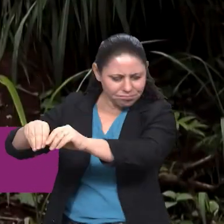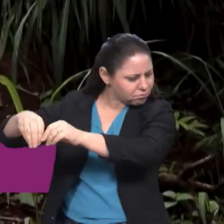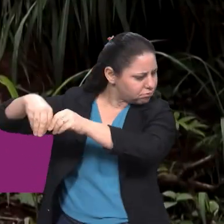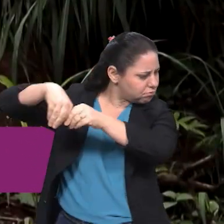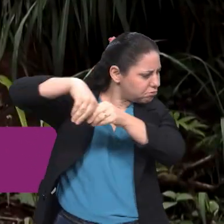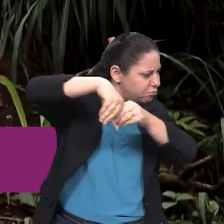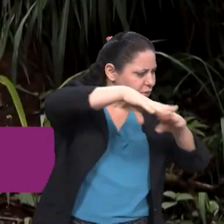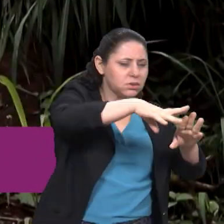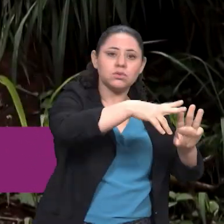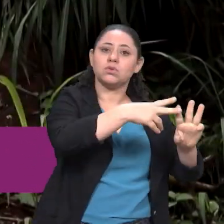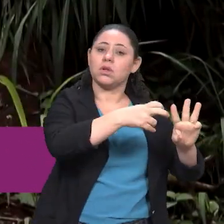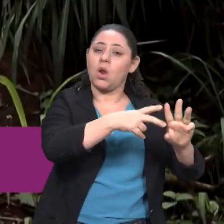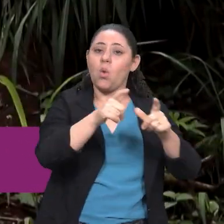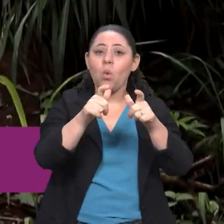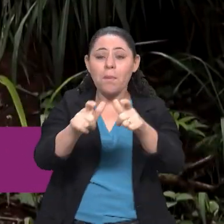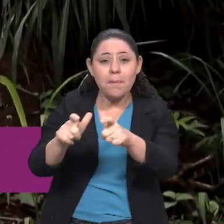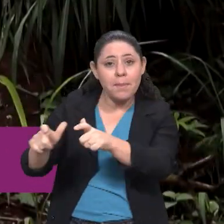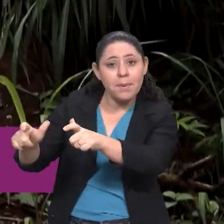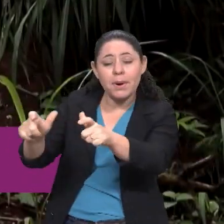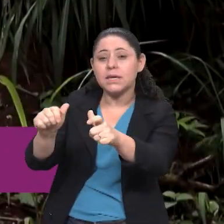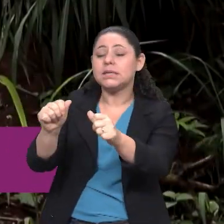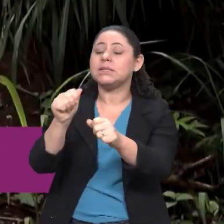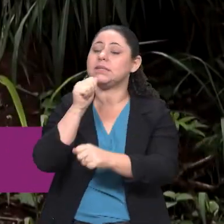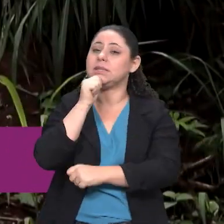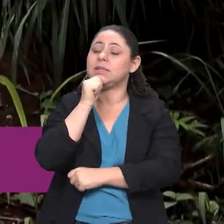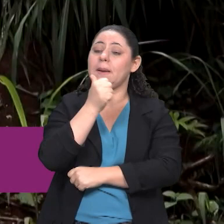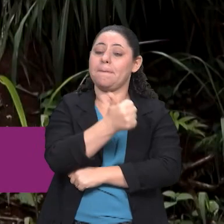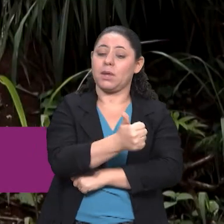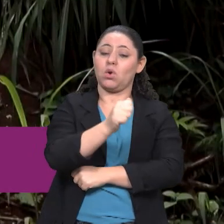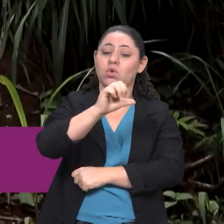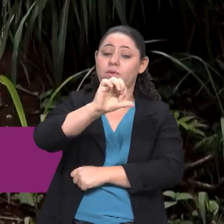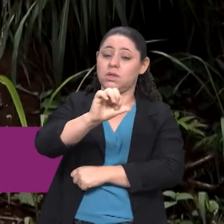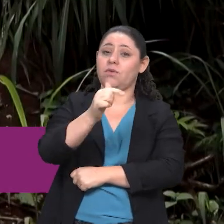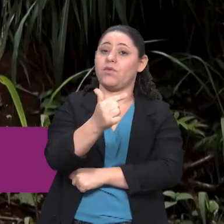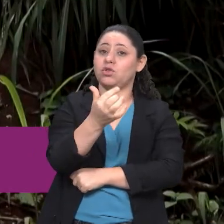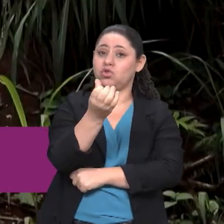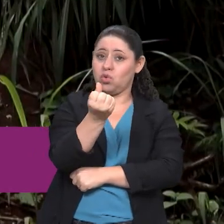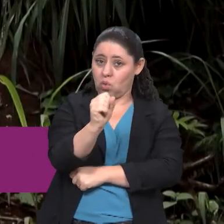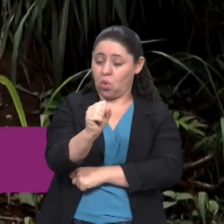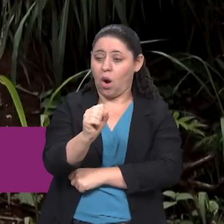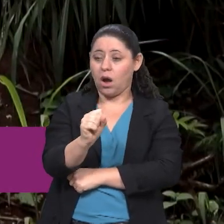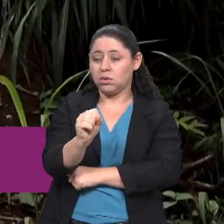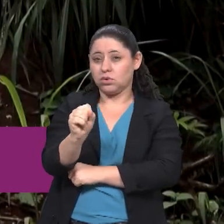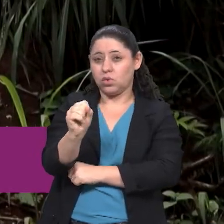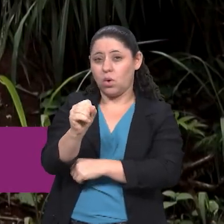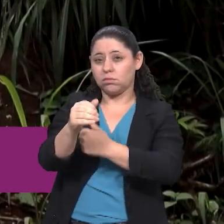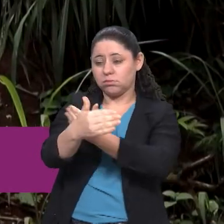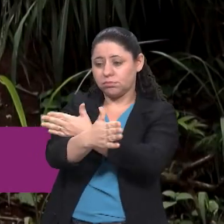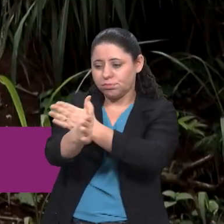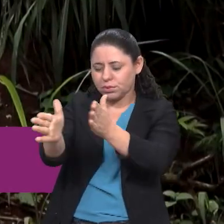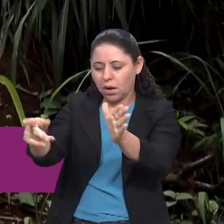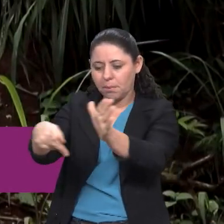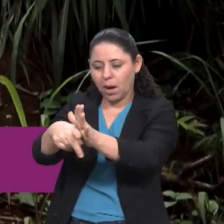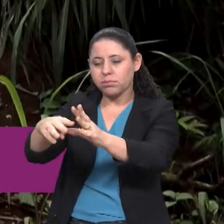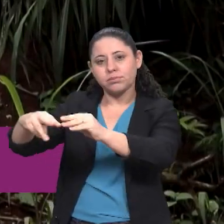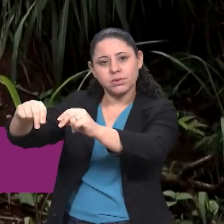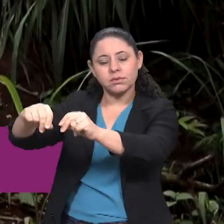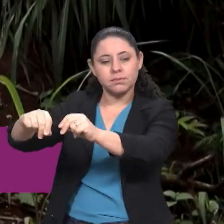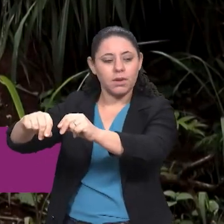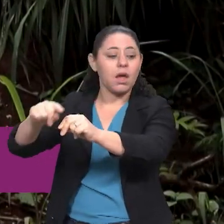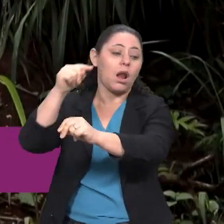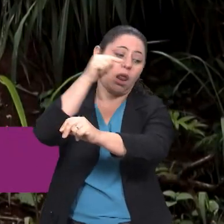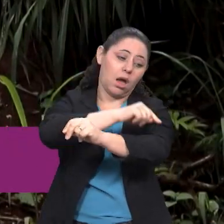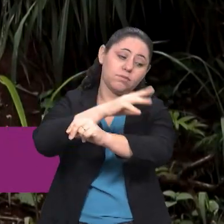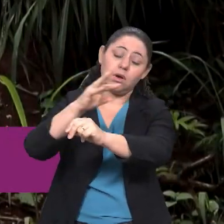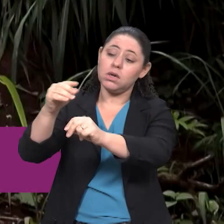indígenas de muitas localidades ainda em 1928, reservou áreas especificamente para esses indígenas, justamente para permitir